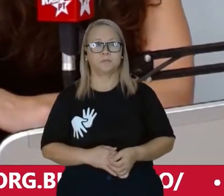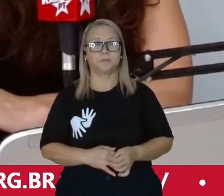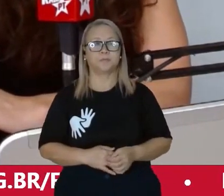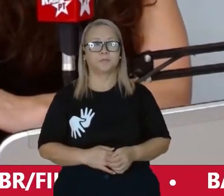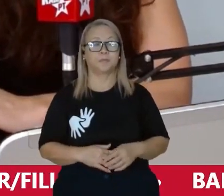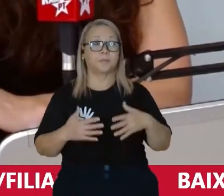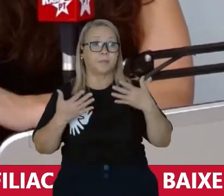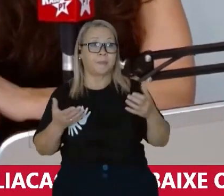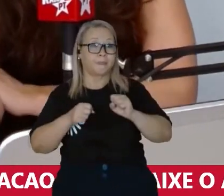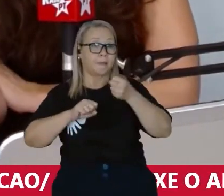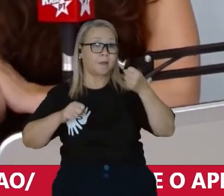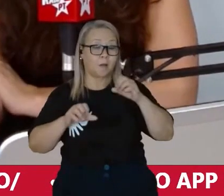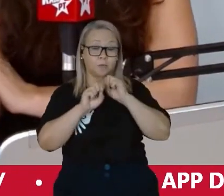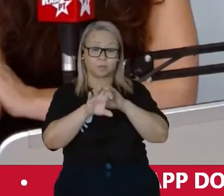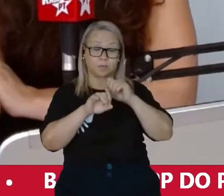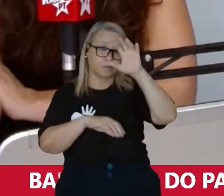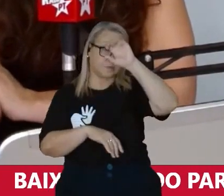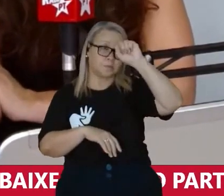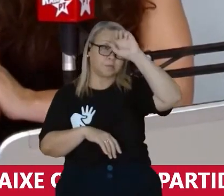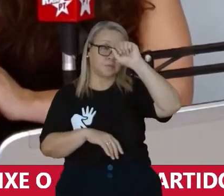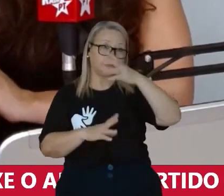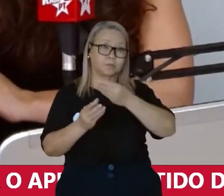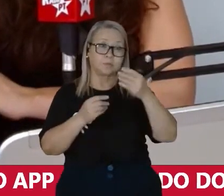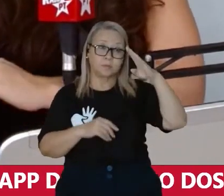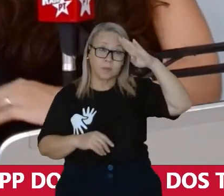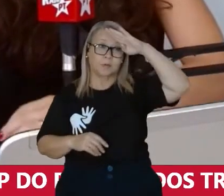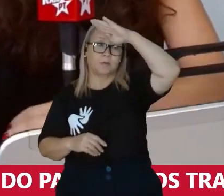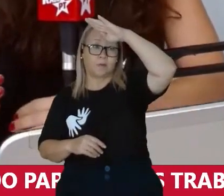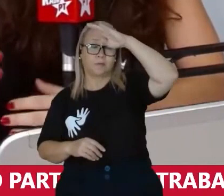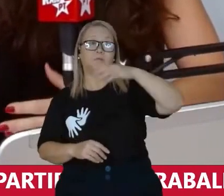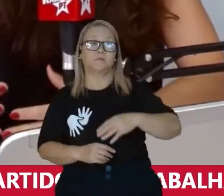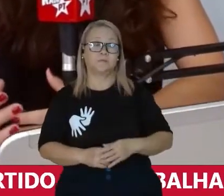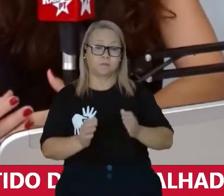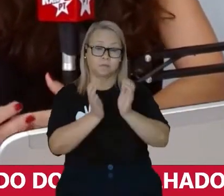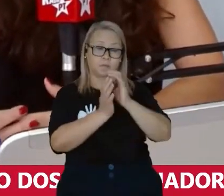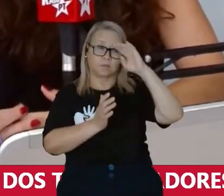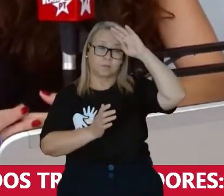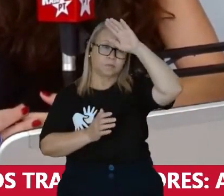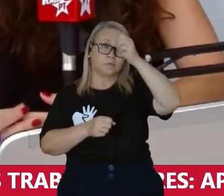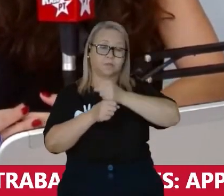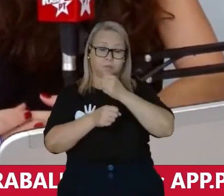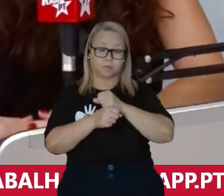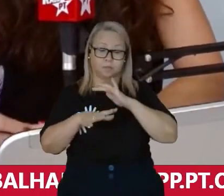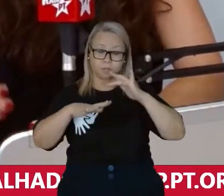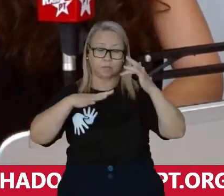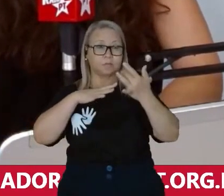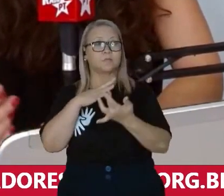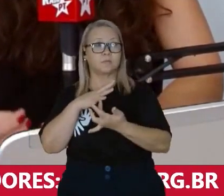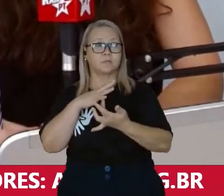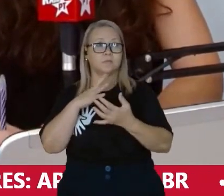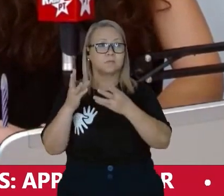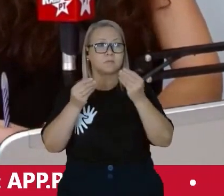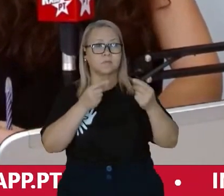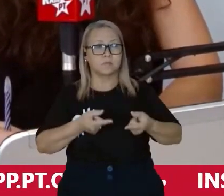Isso é uma grande lição, porque, veja bem, o bolsonarismo, ele se construiu basicamente nas redes sociais, com